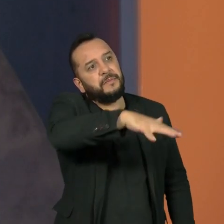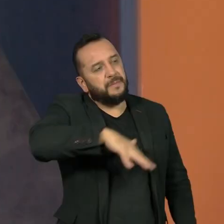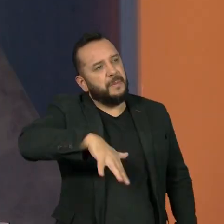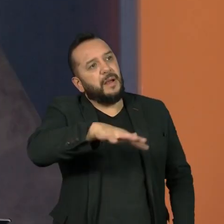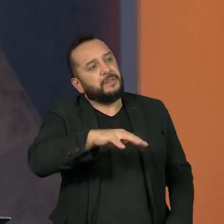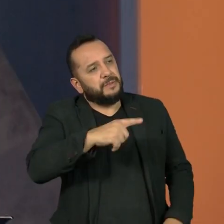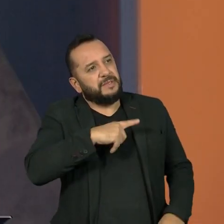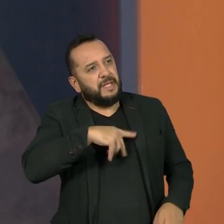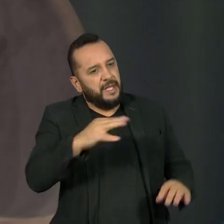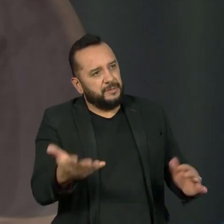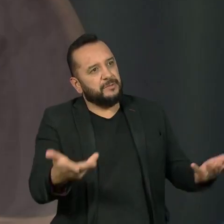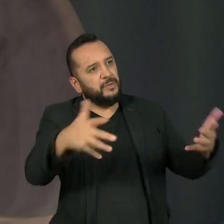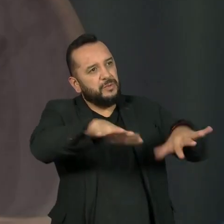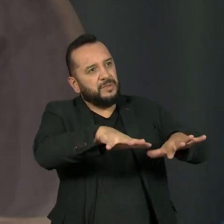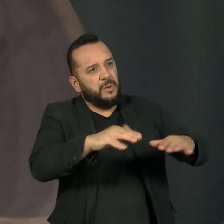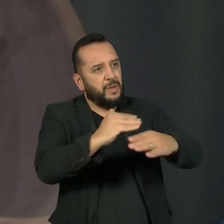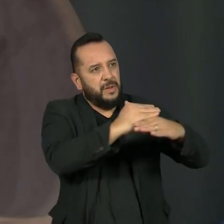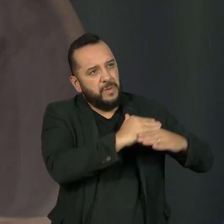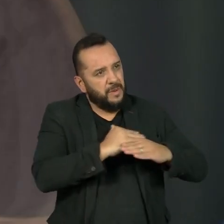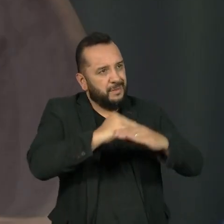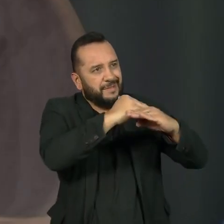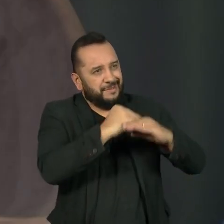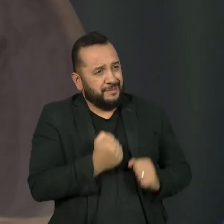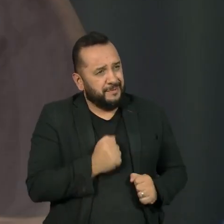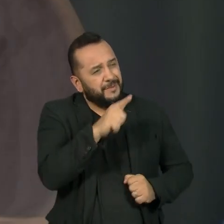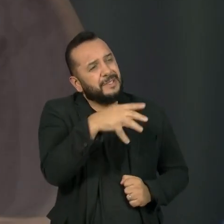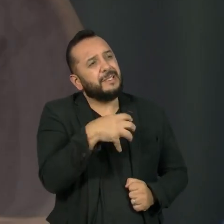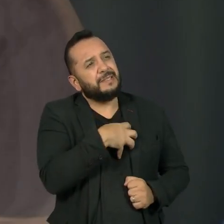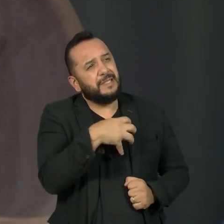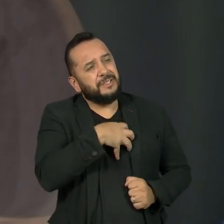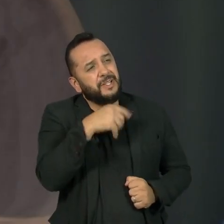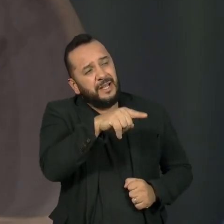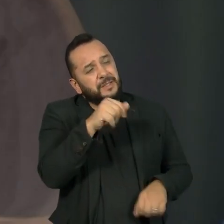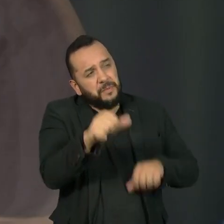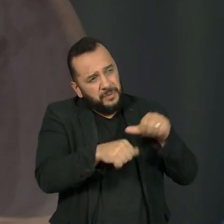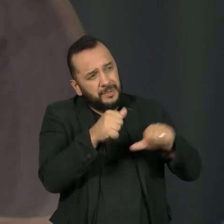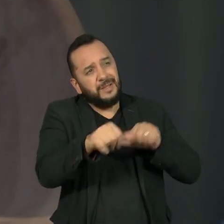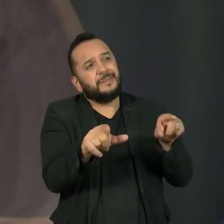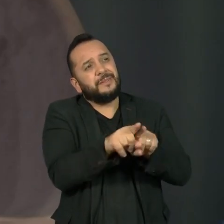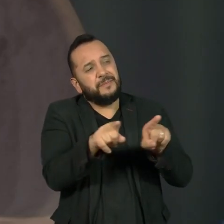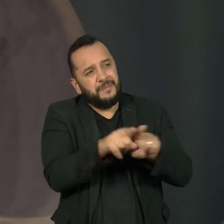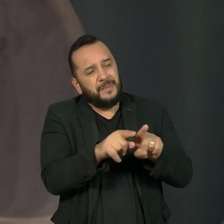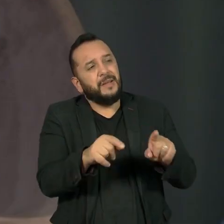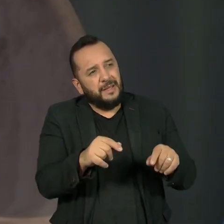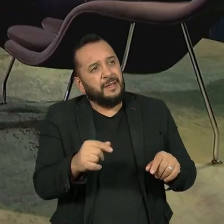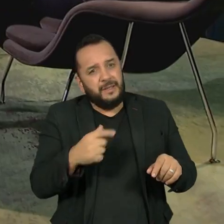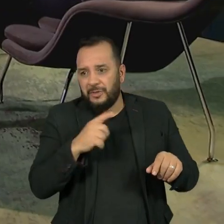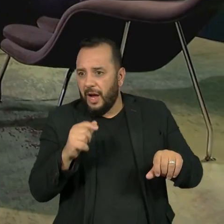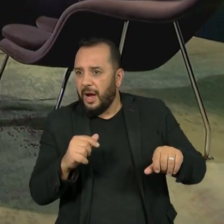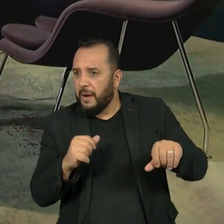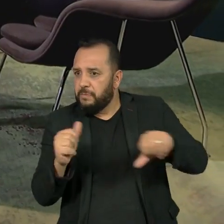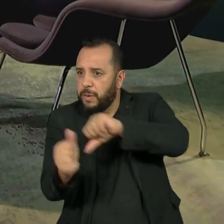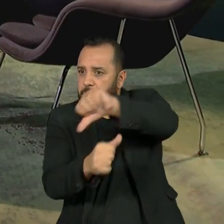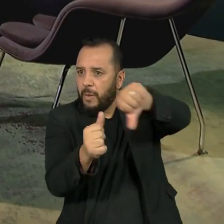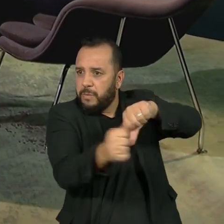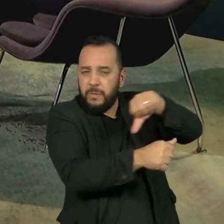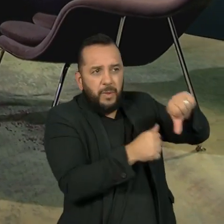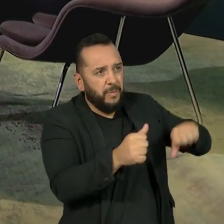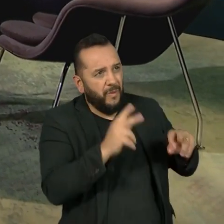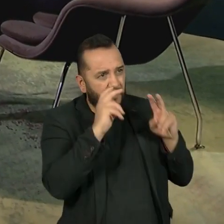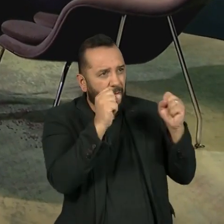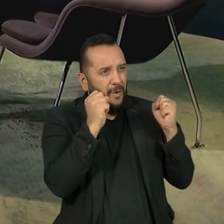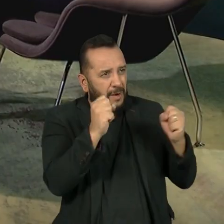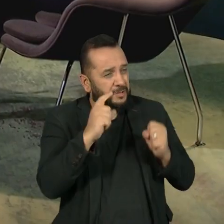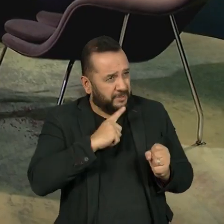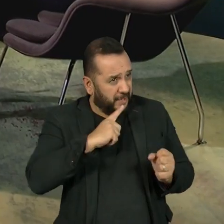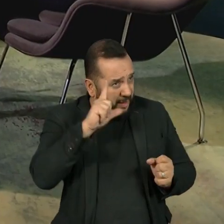forma igualitária. Você sente que essa mudança, essa transformação tem se ampliado, tem se aprofundado, já é